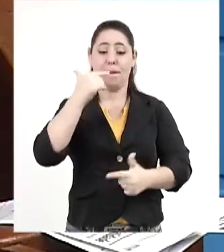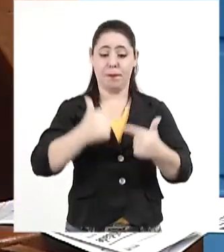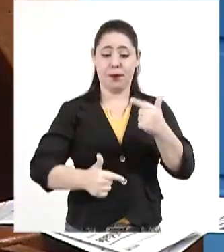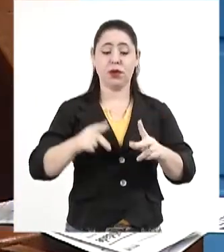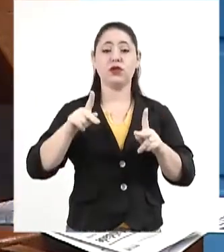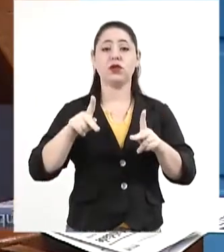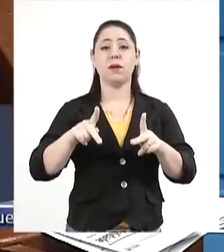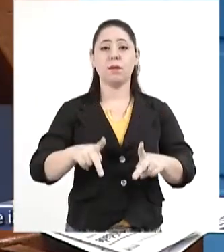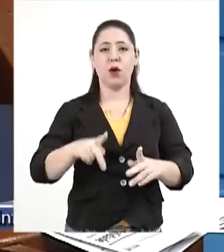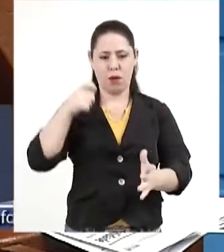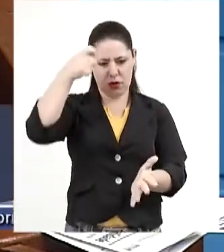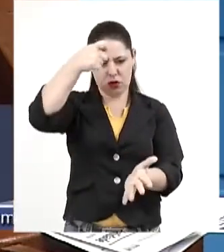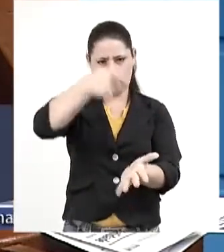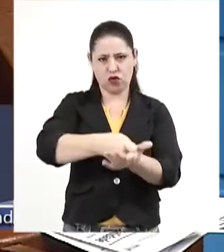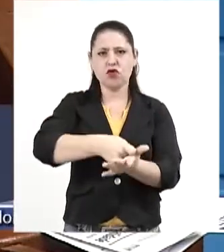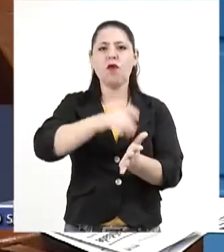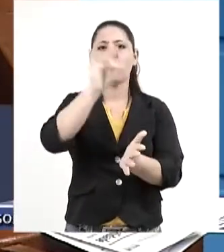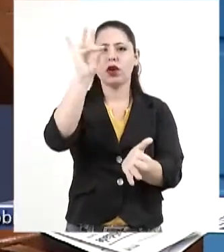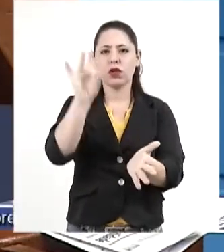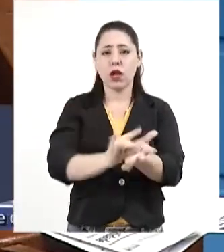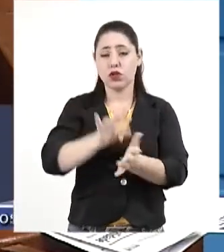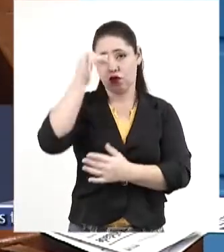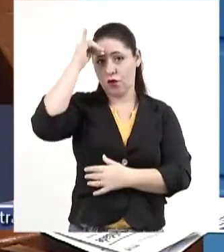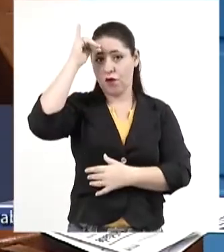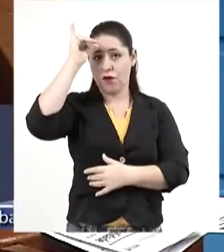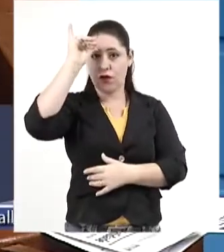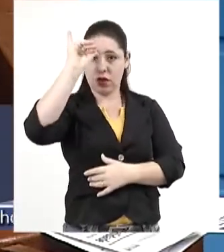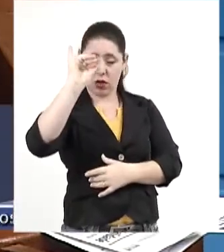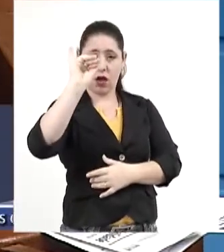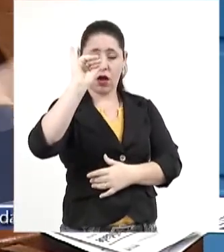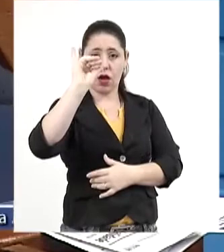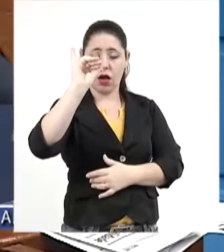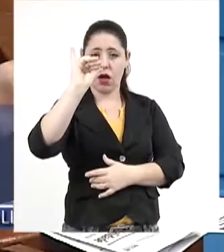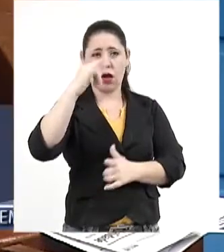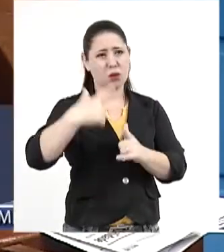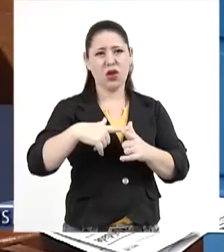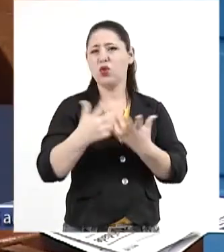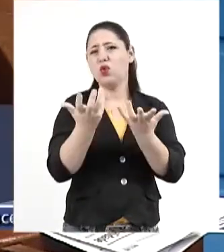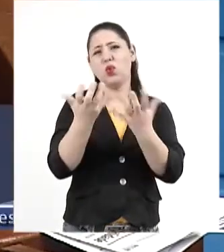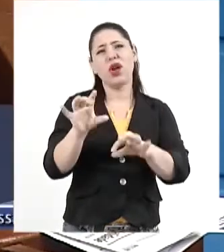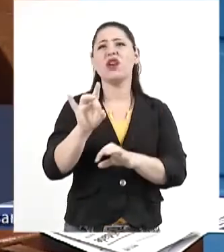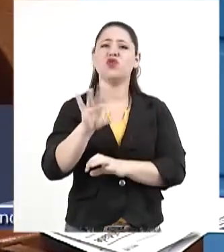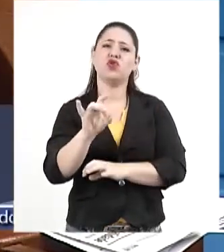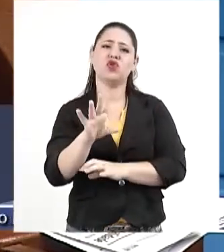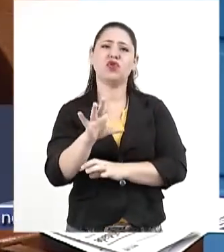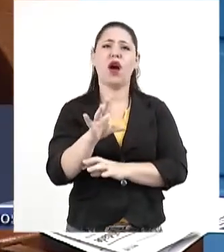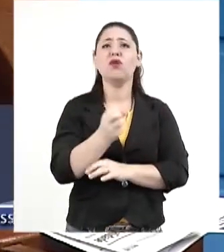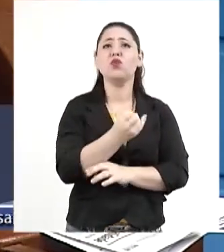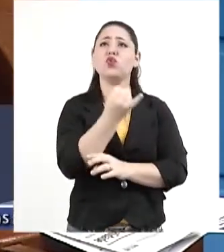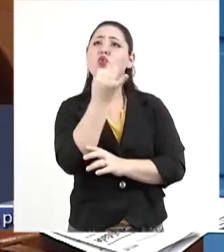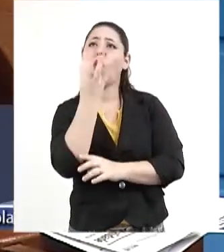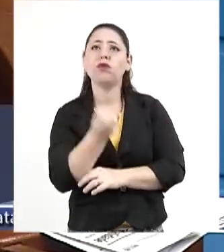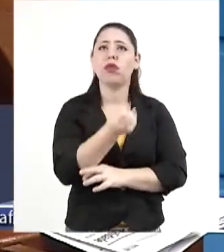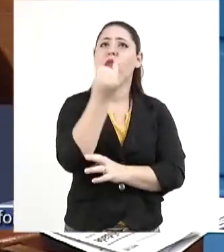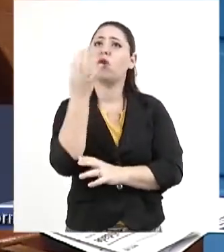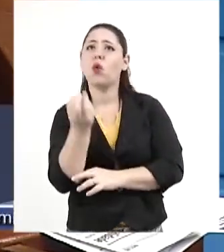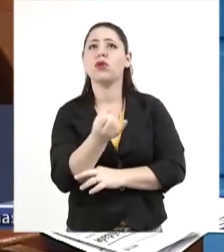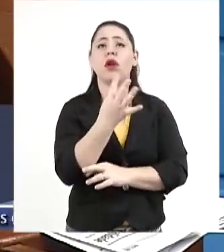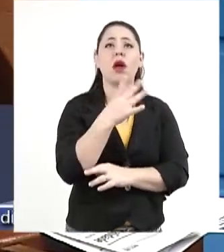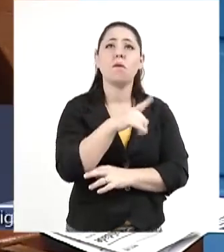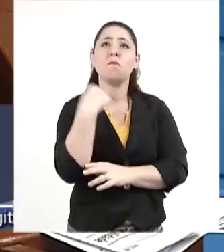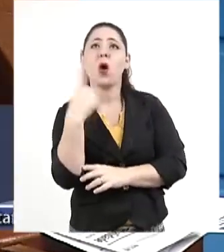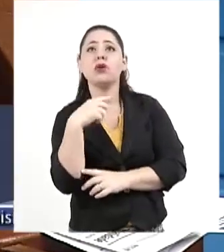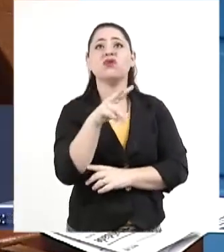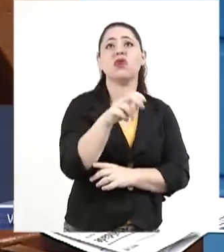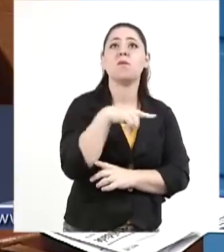políticas públicas efetivas de prevenção, porque nós não queremos ficar aqui contabilizando, morreram